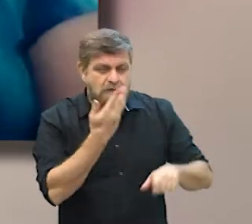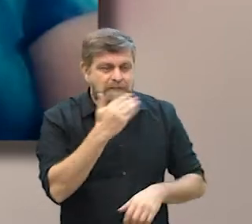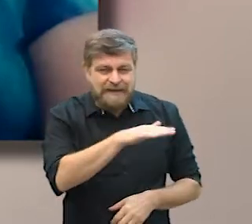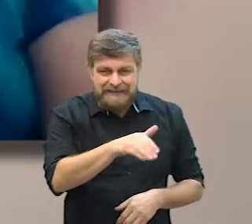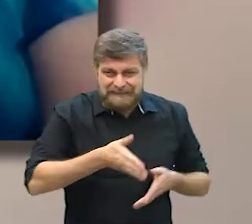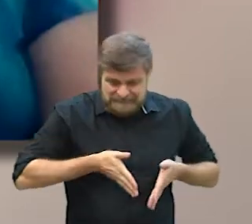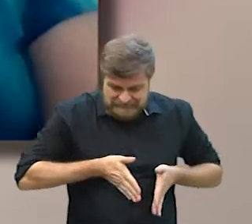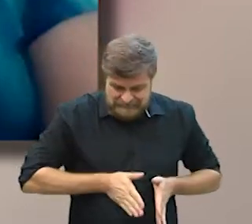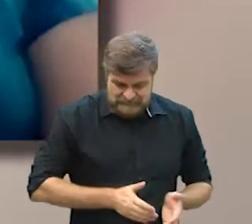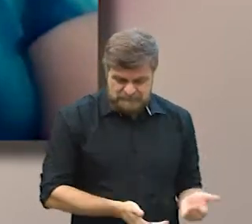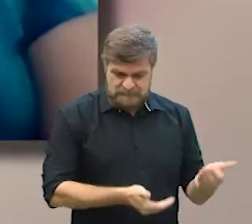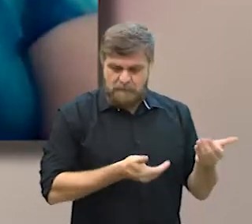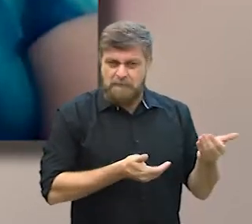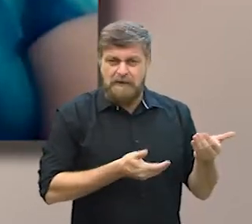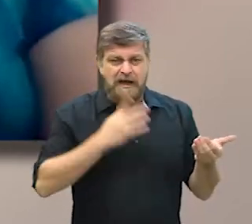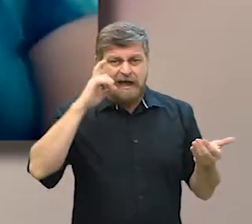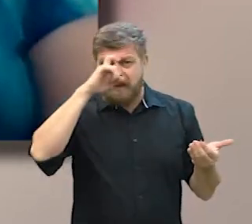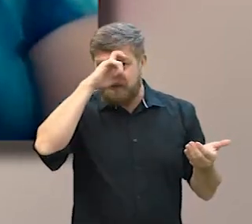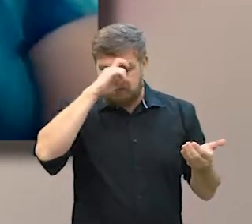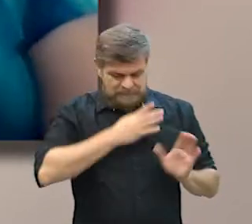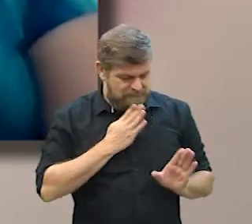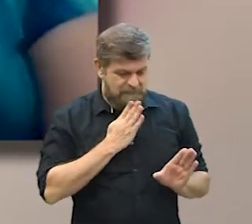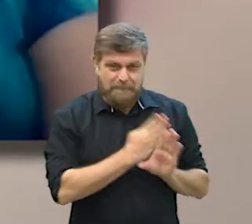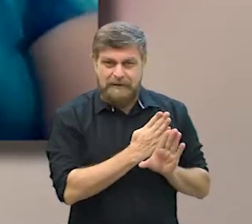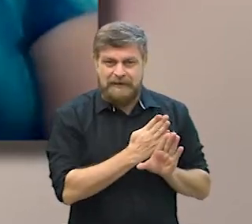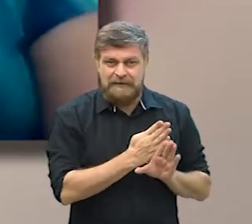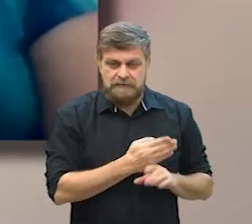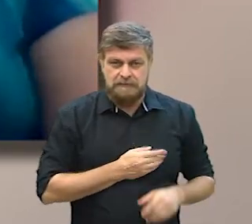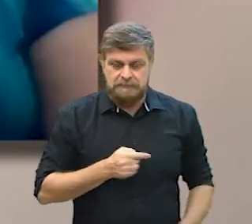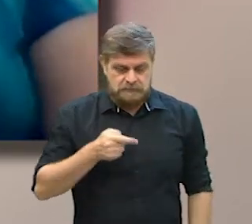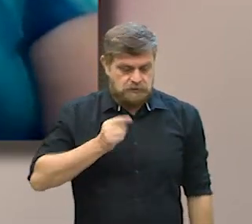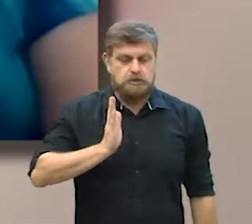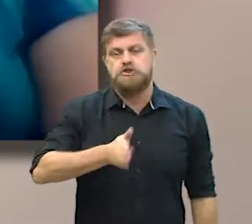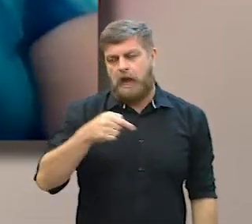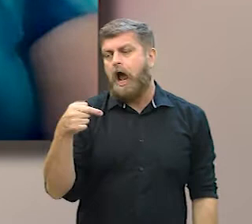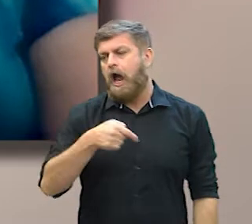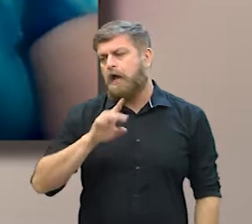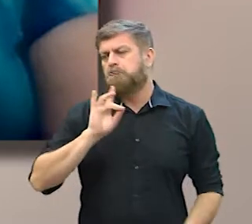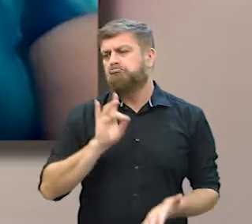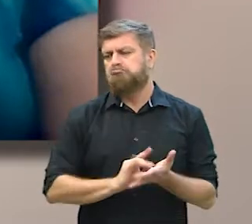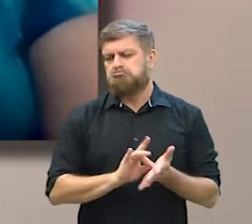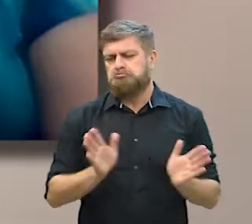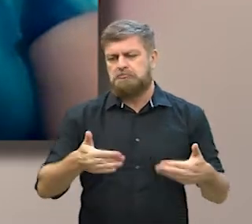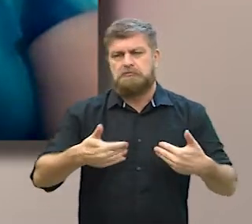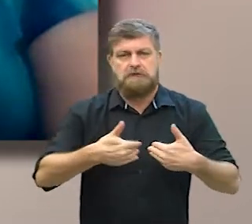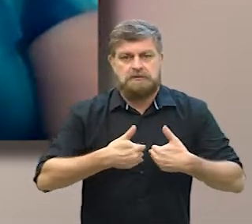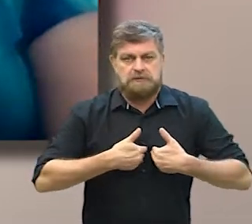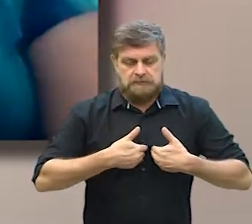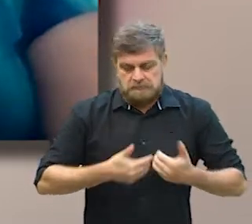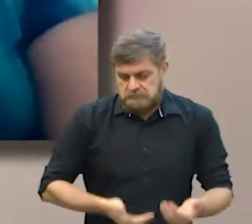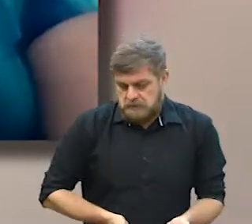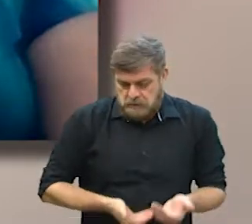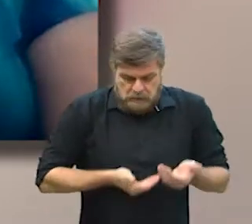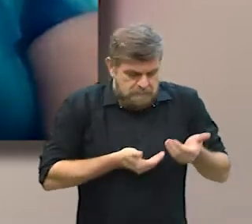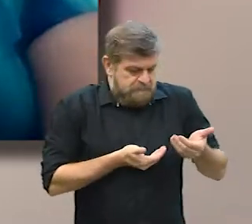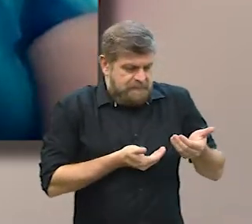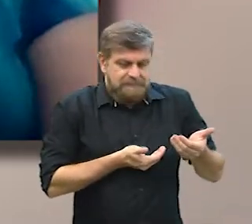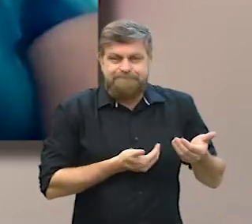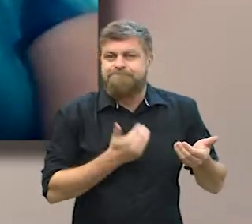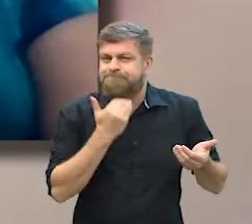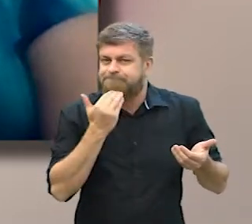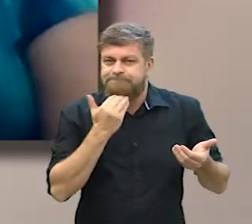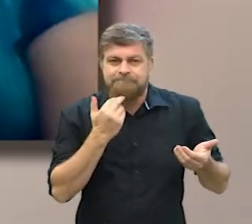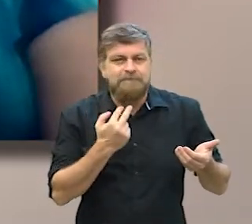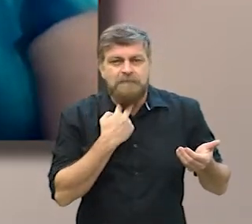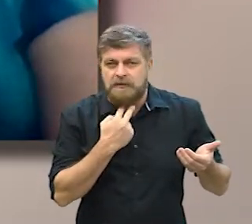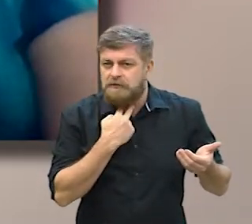que nascem, mas dificilmente a gente tem uma criança que nasce, que a gente vai falar, na hora que ela acabou de nascer, você já